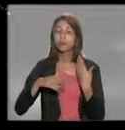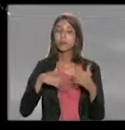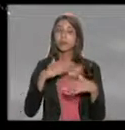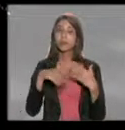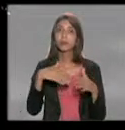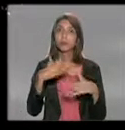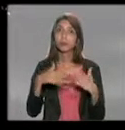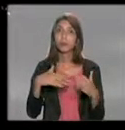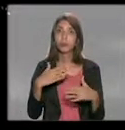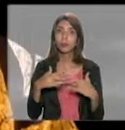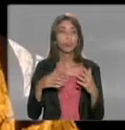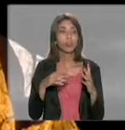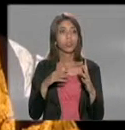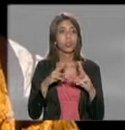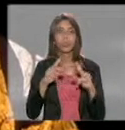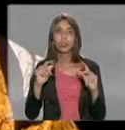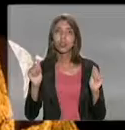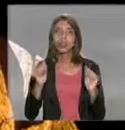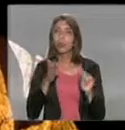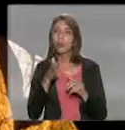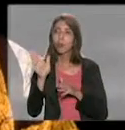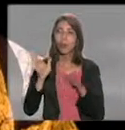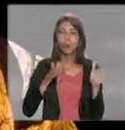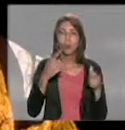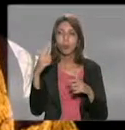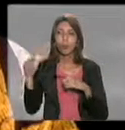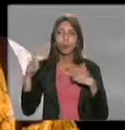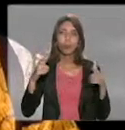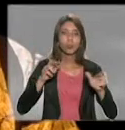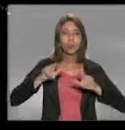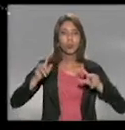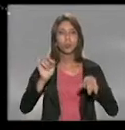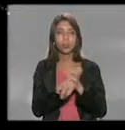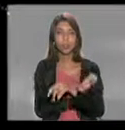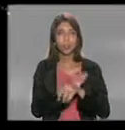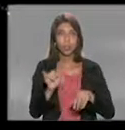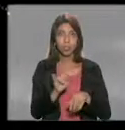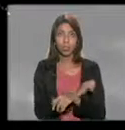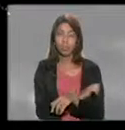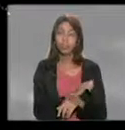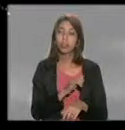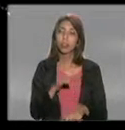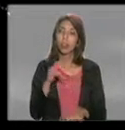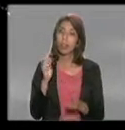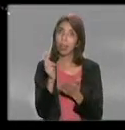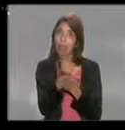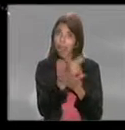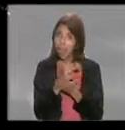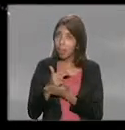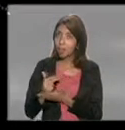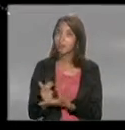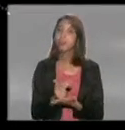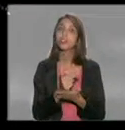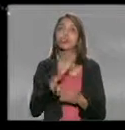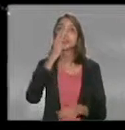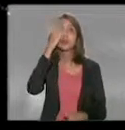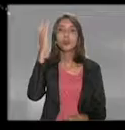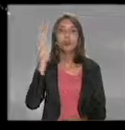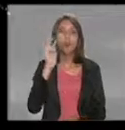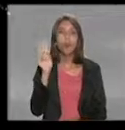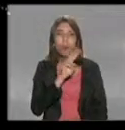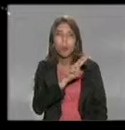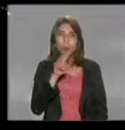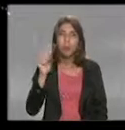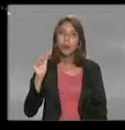tem a obrigação de refletir a diversidade. Quando você se envolve com a arte no Brasil, ela sempre teve